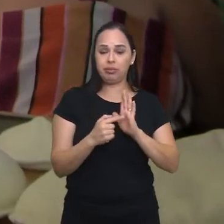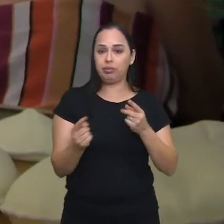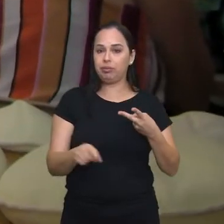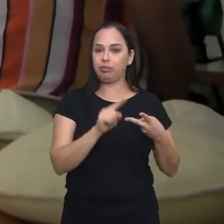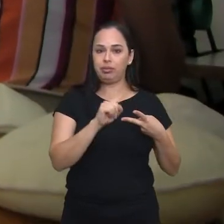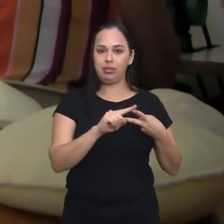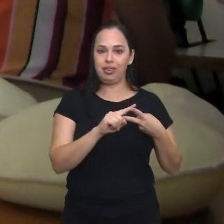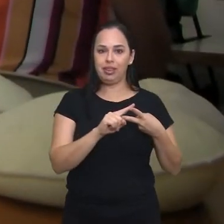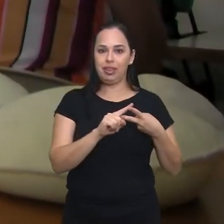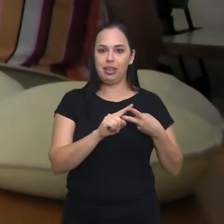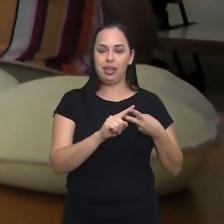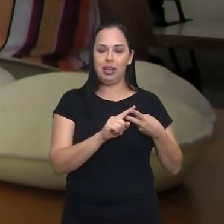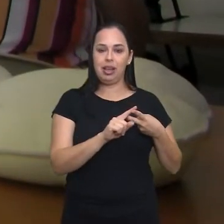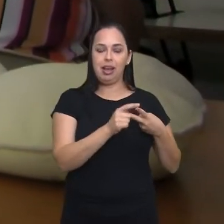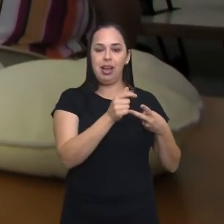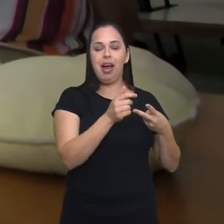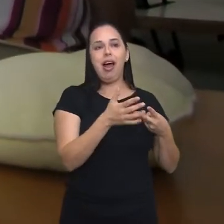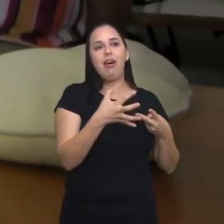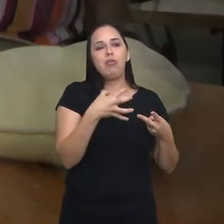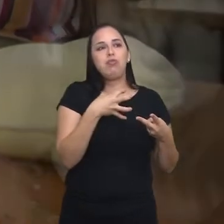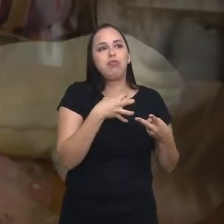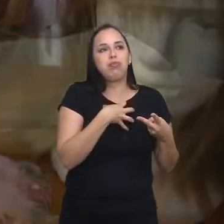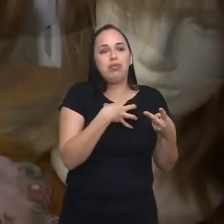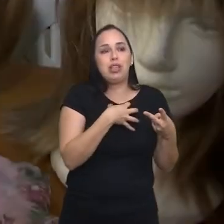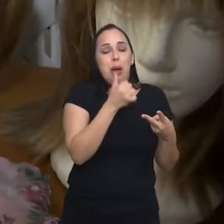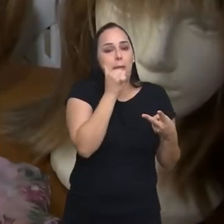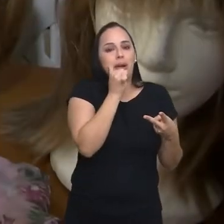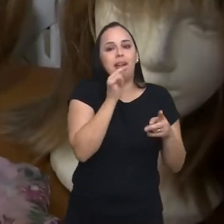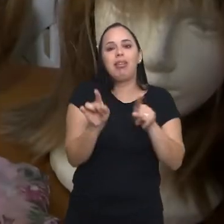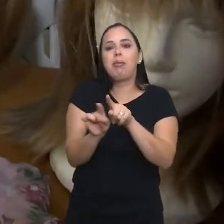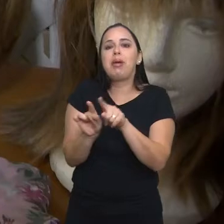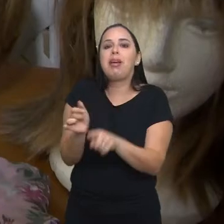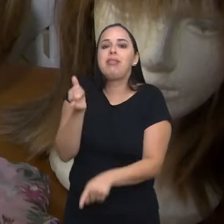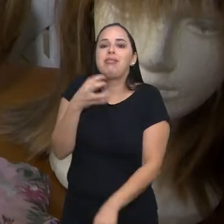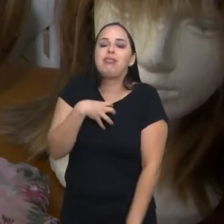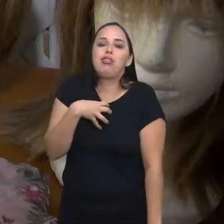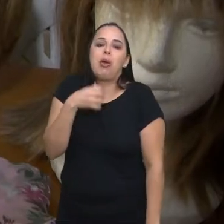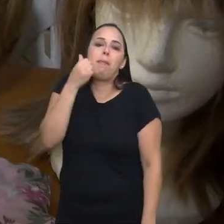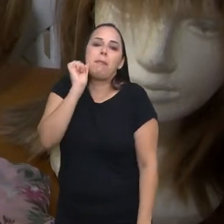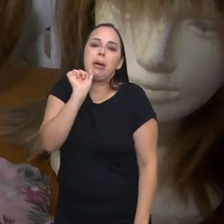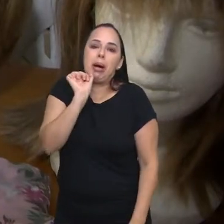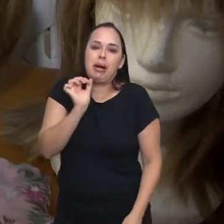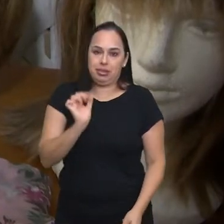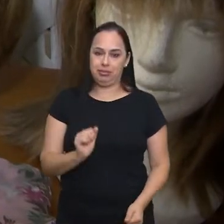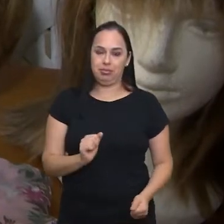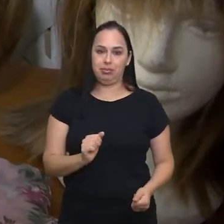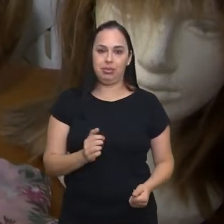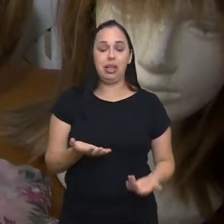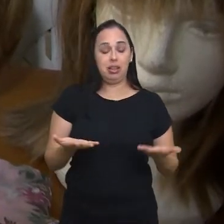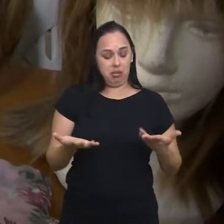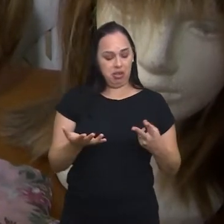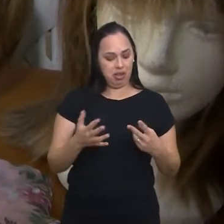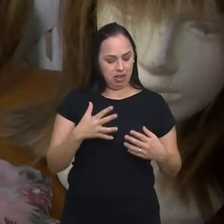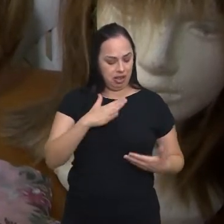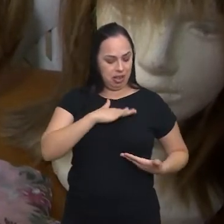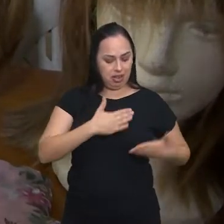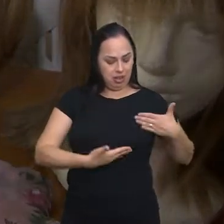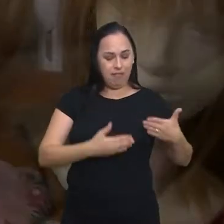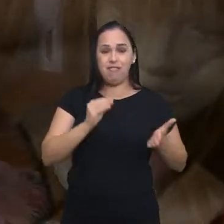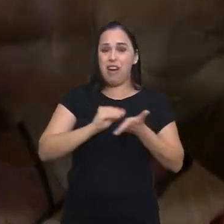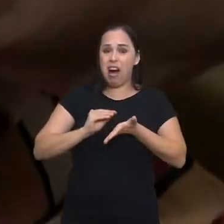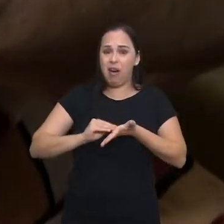simbologias, a sensual e a materna. Então também o meu feminino fica abalado. Eu, como mulher,